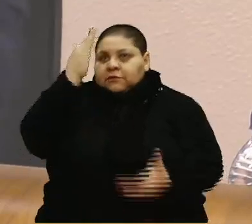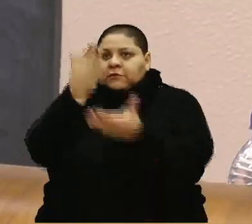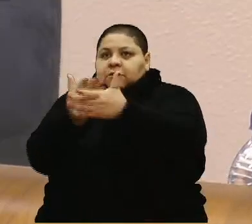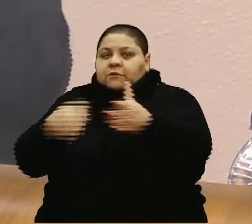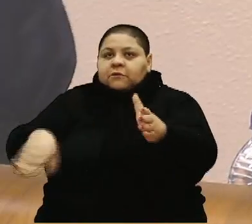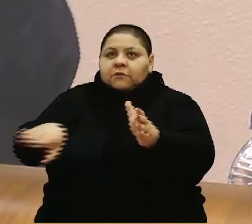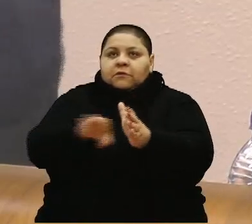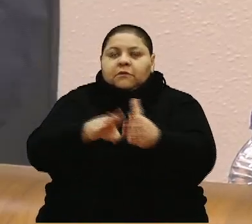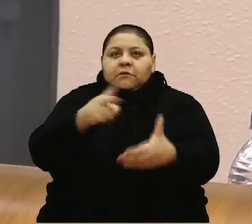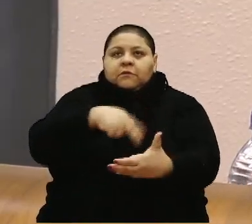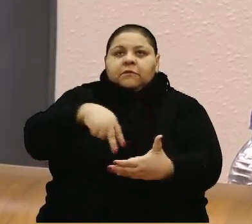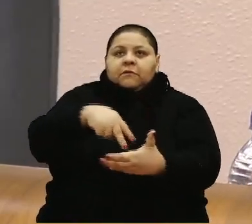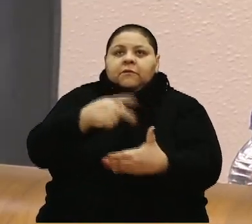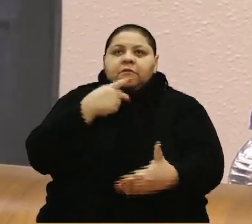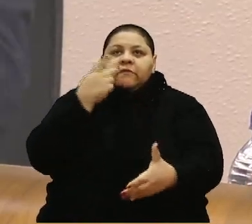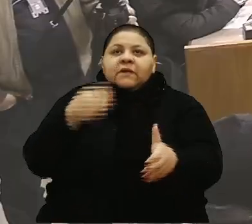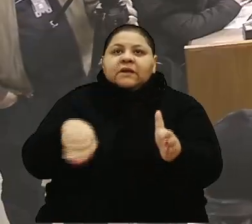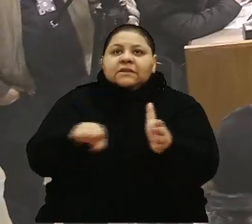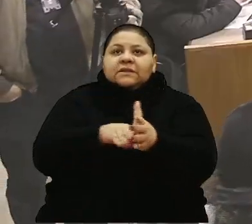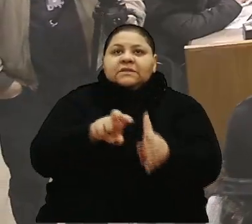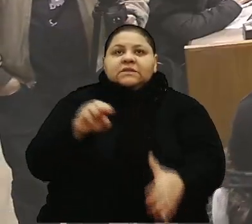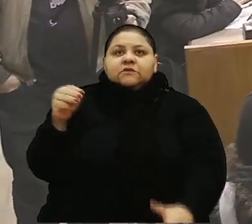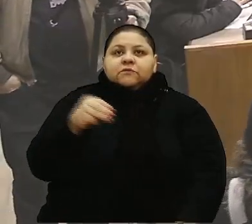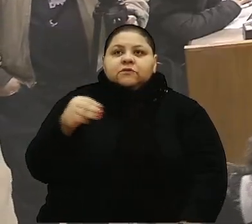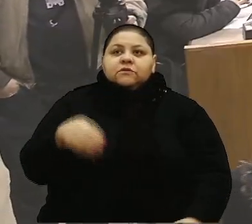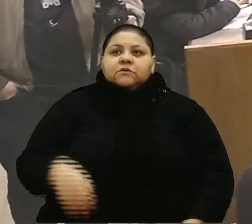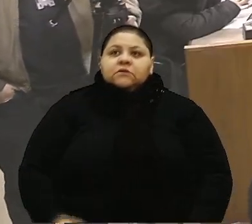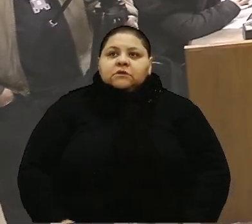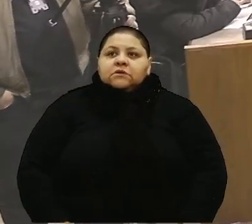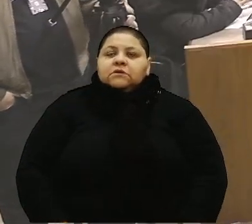Ação pelo tempo de até 5 minutos.